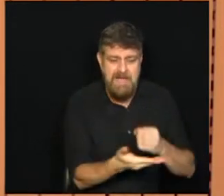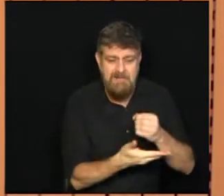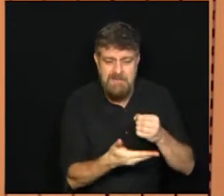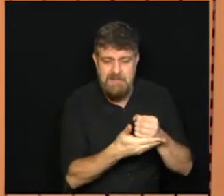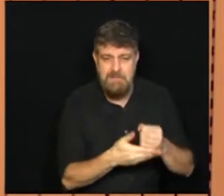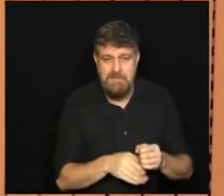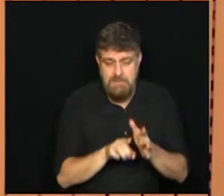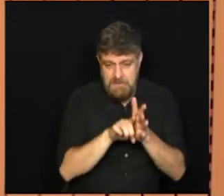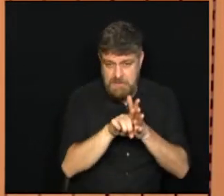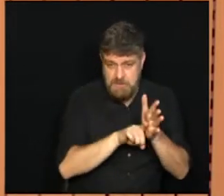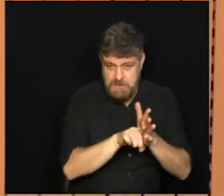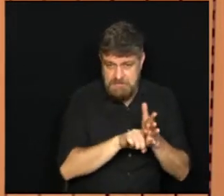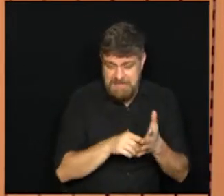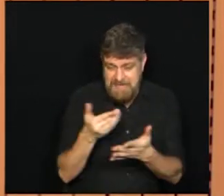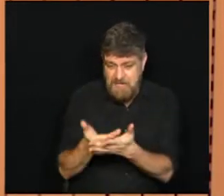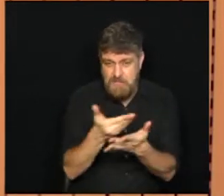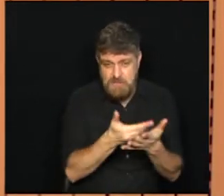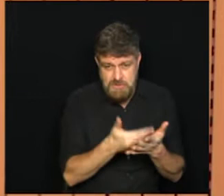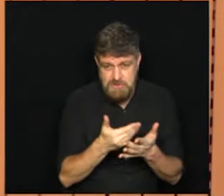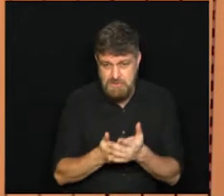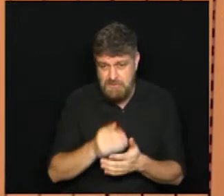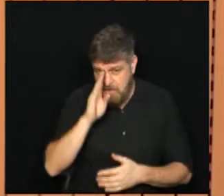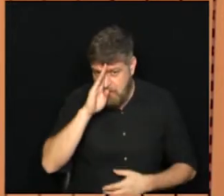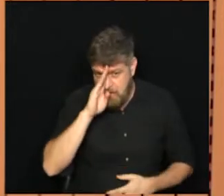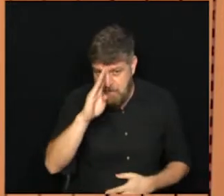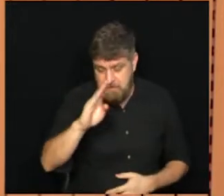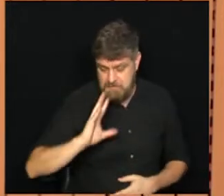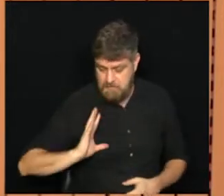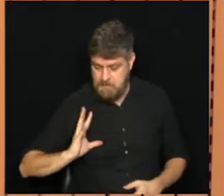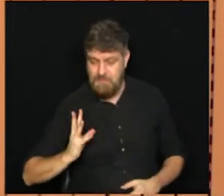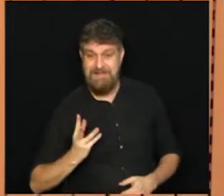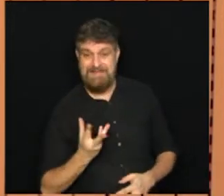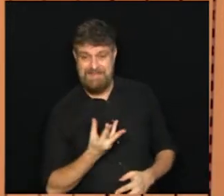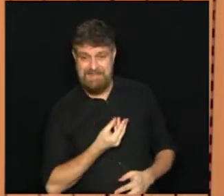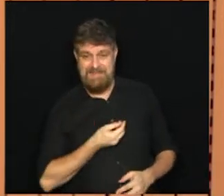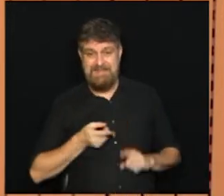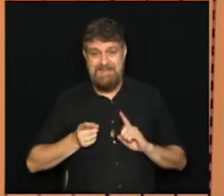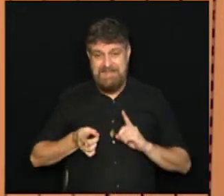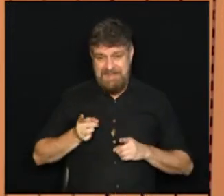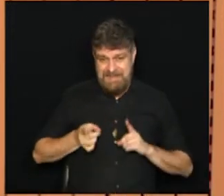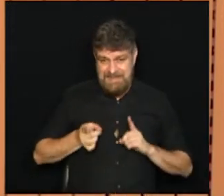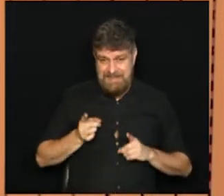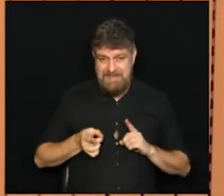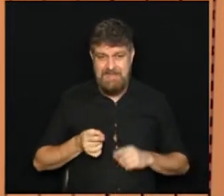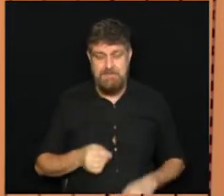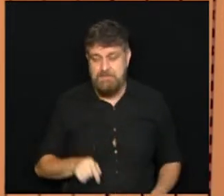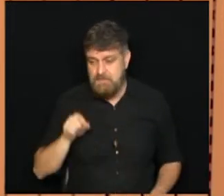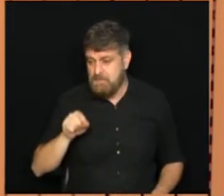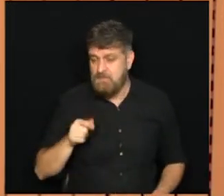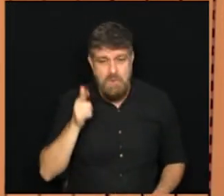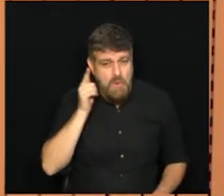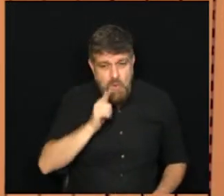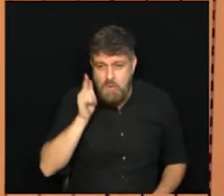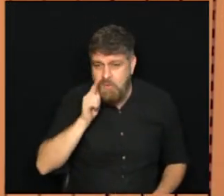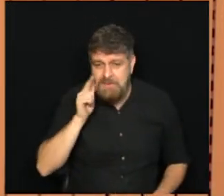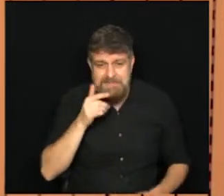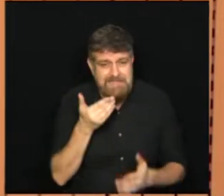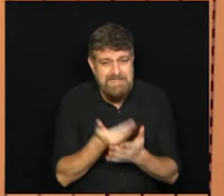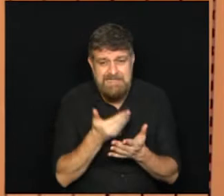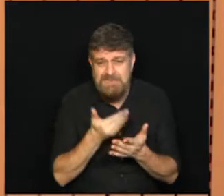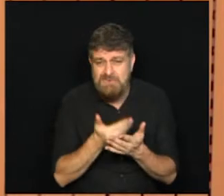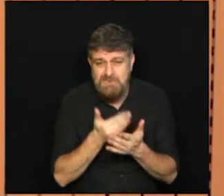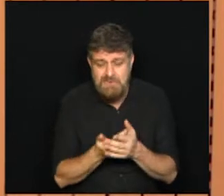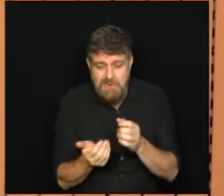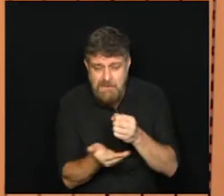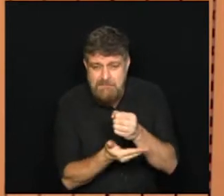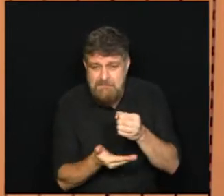né, de escolaridade, principalmente com a população T, a gente vê que muitas não conseguiram terminar o ensino fundamental,